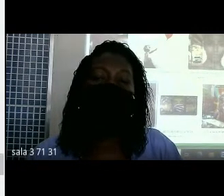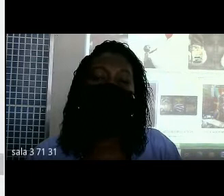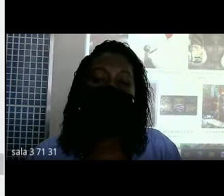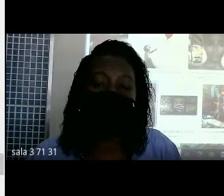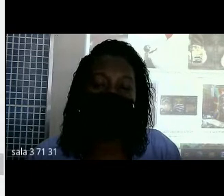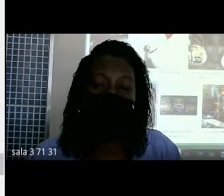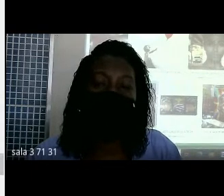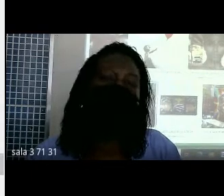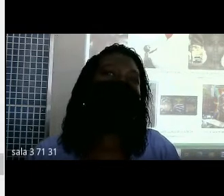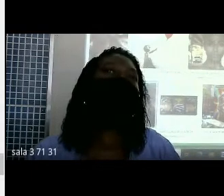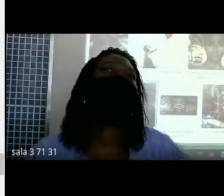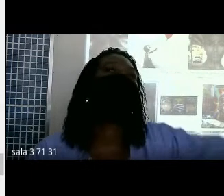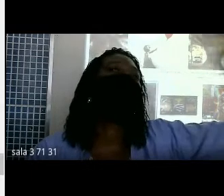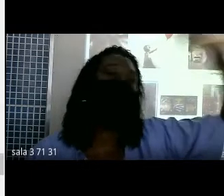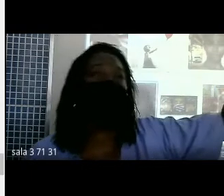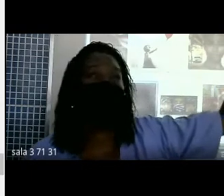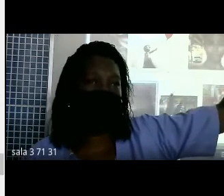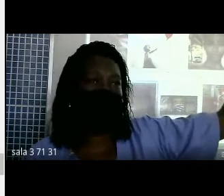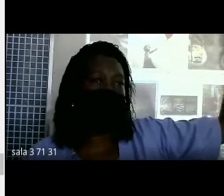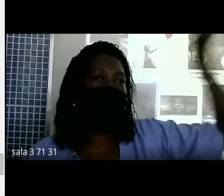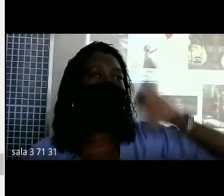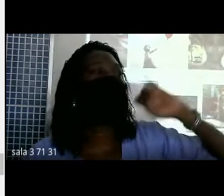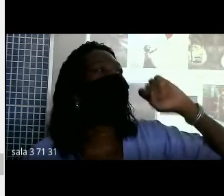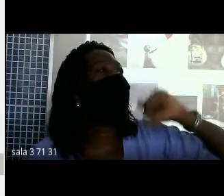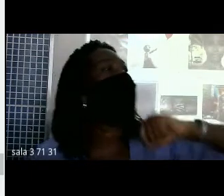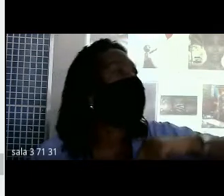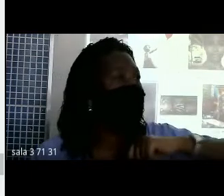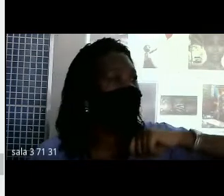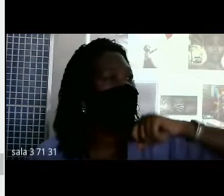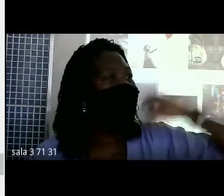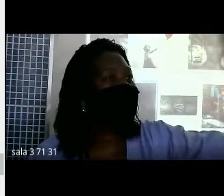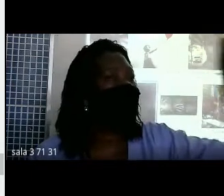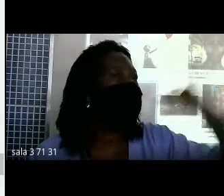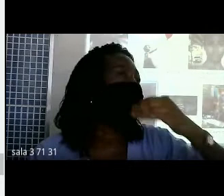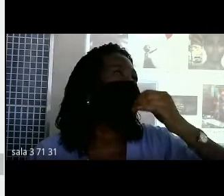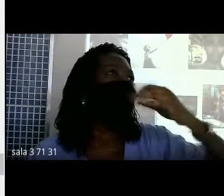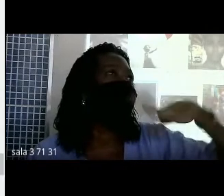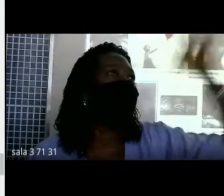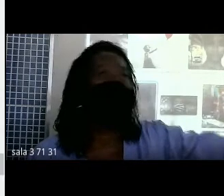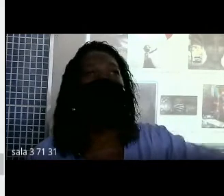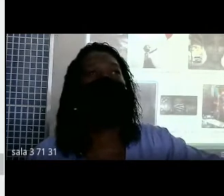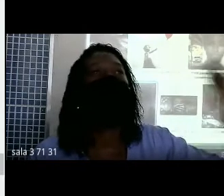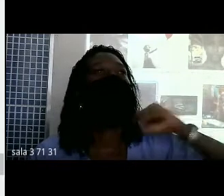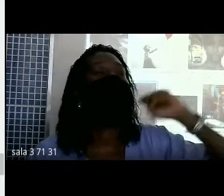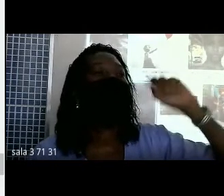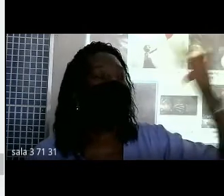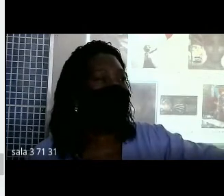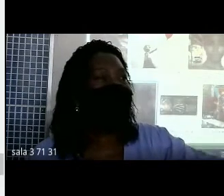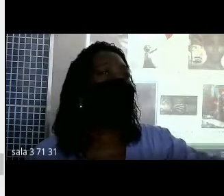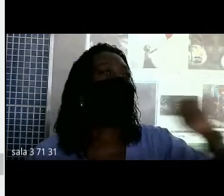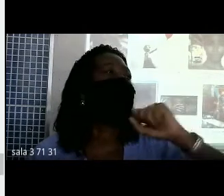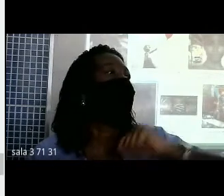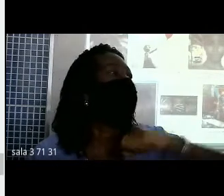quanto mais alto eles picharem, né, um lugar mais alto, por exemplo, uma torre, um